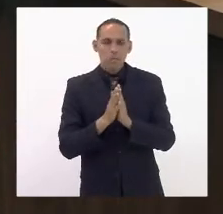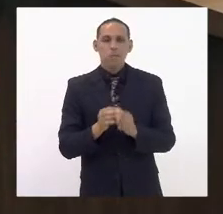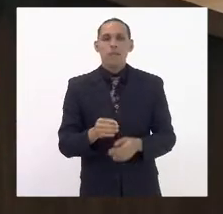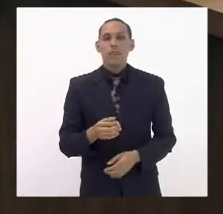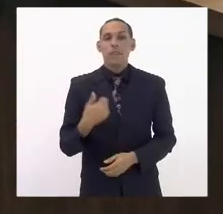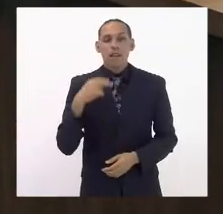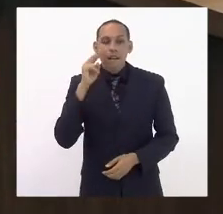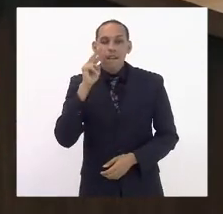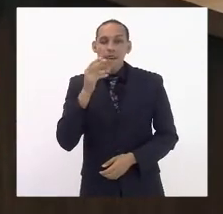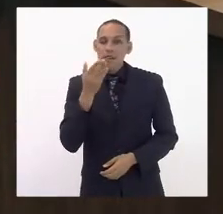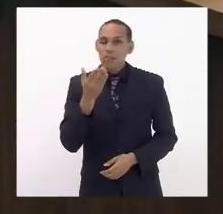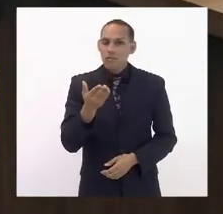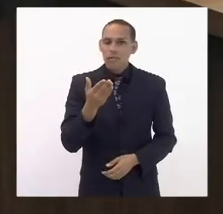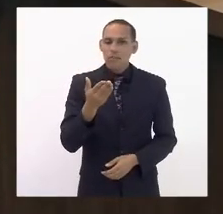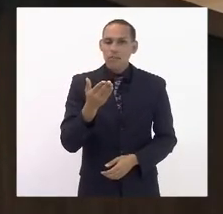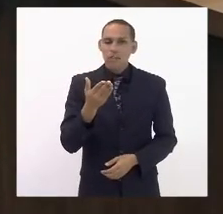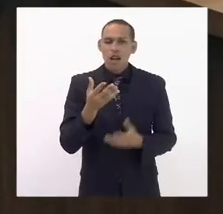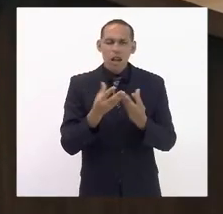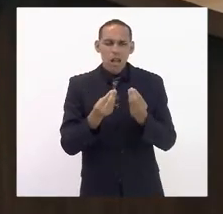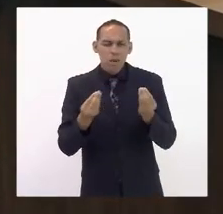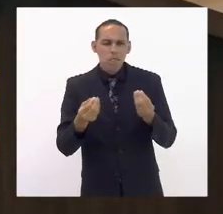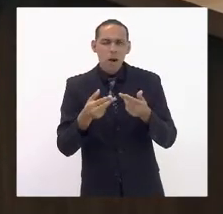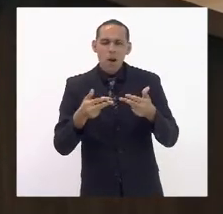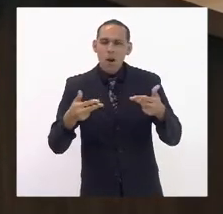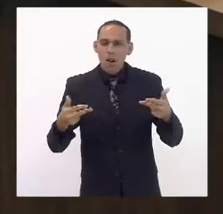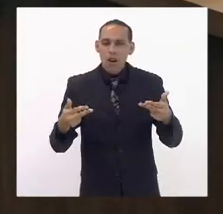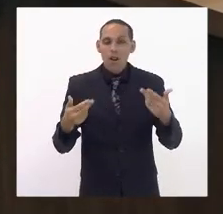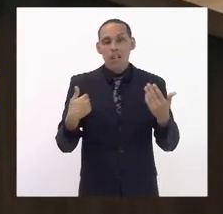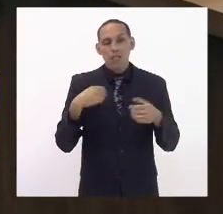visto que Vossa Excelência está muito apurado. Então, eu